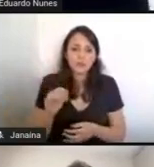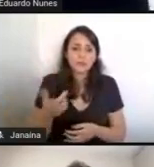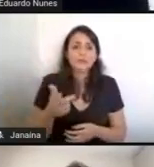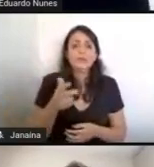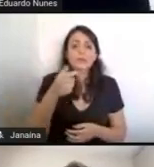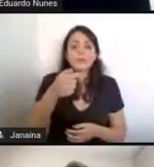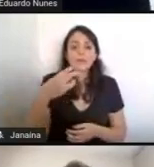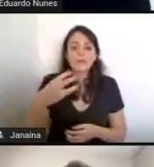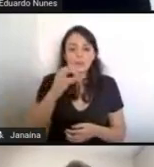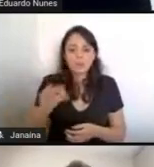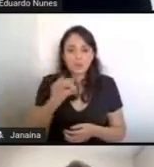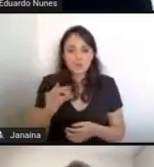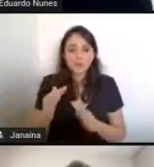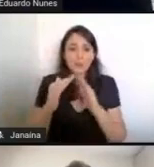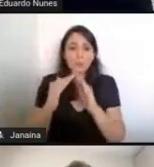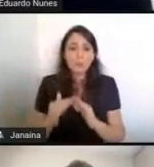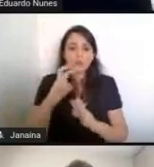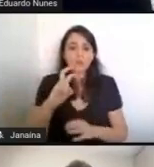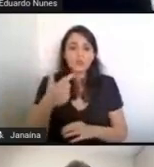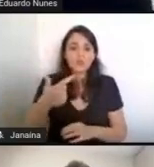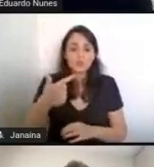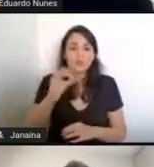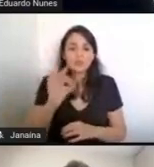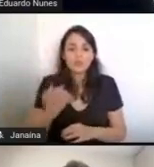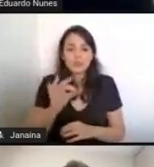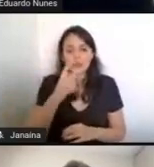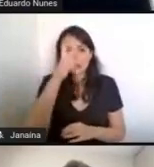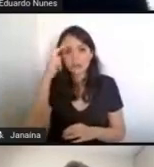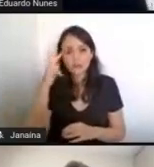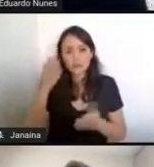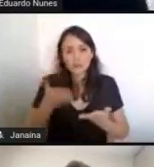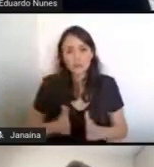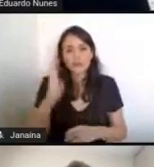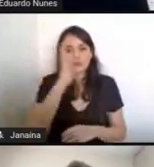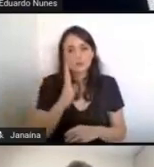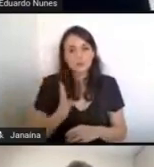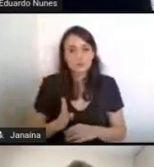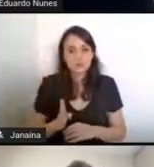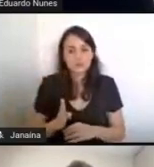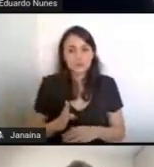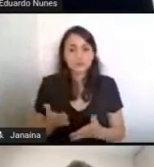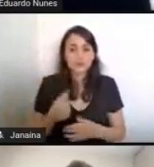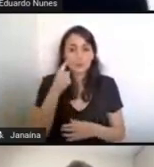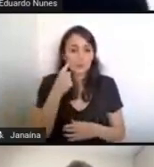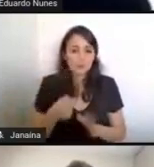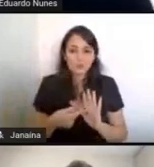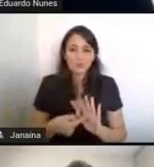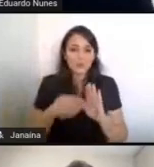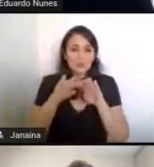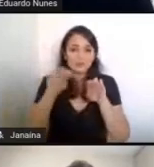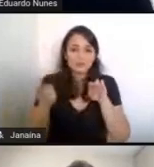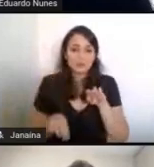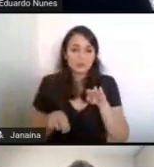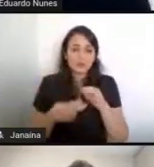é onde moram 52% dos brasileiros, né? Então, mostrando aí mais uma desigualdade regional na distribuição